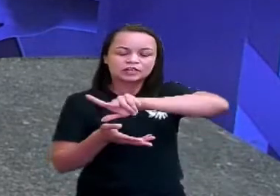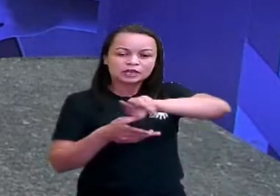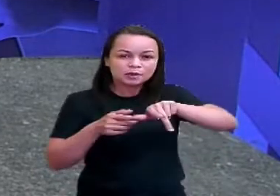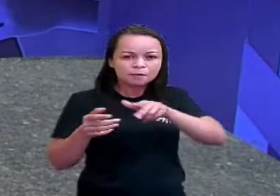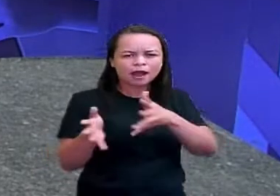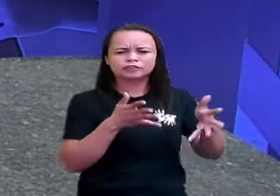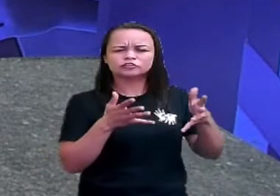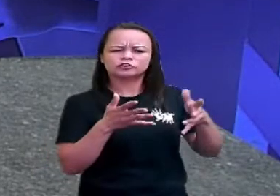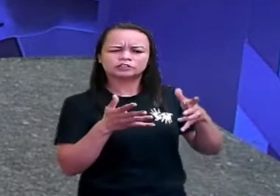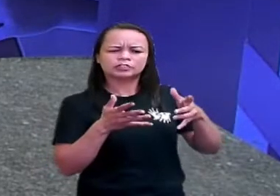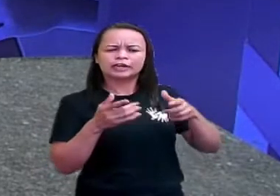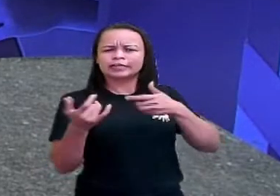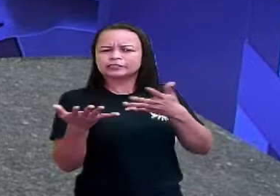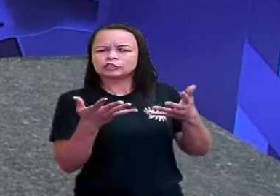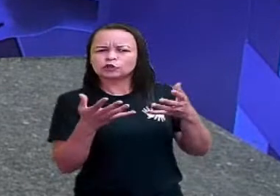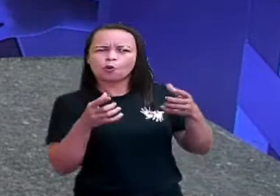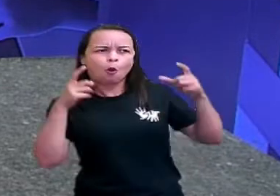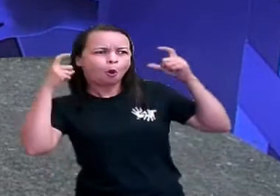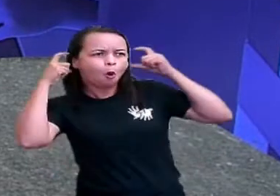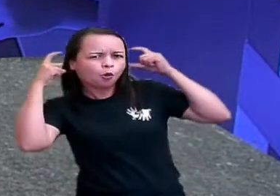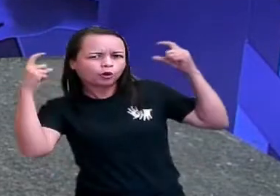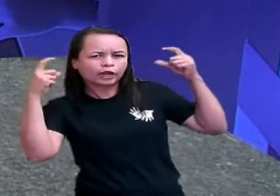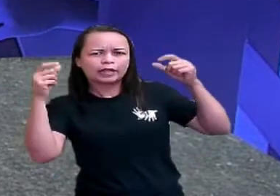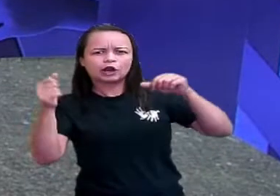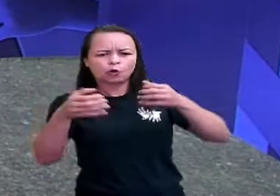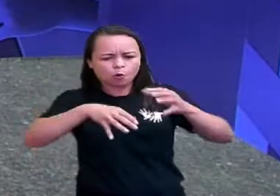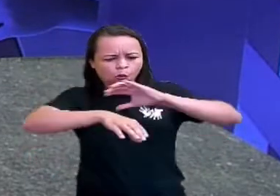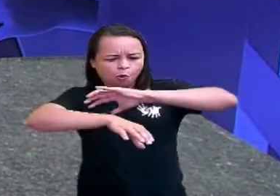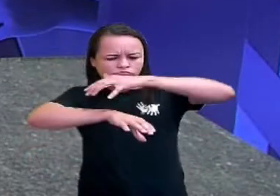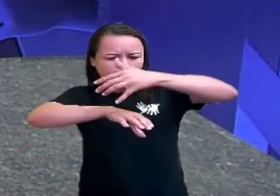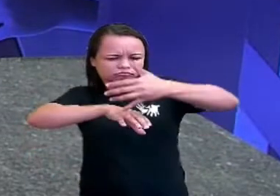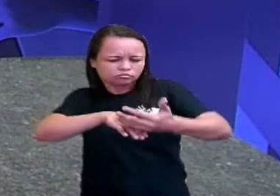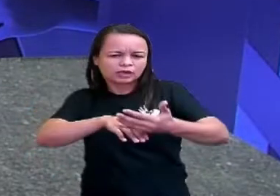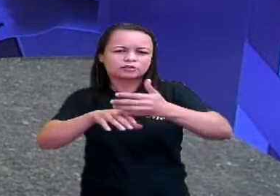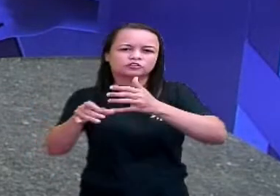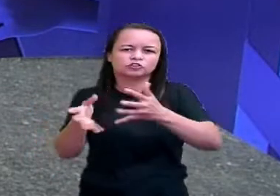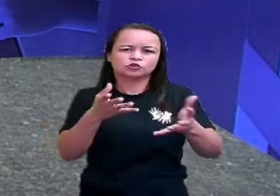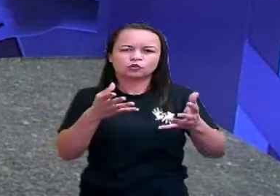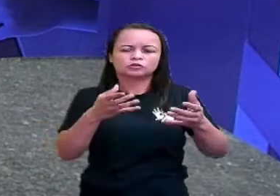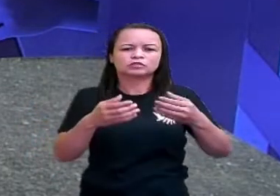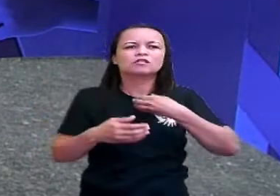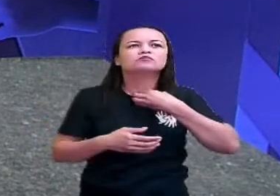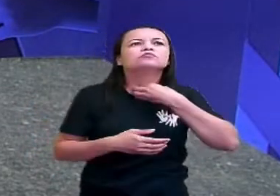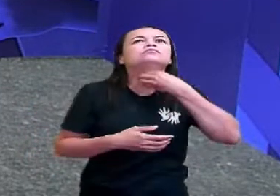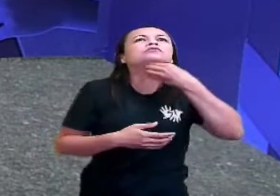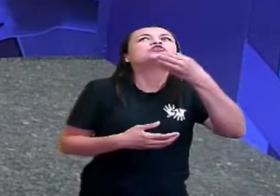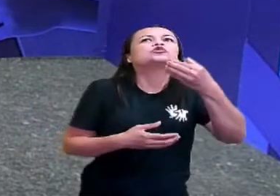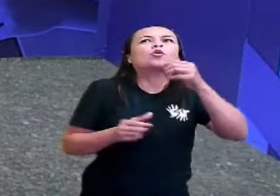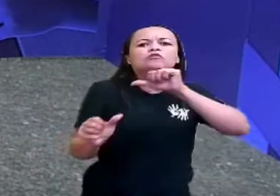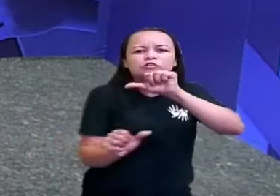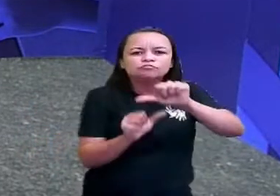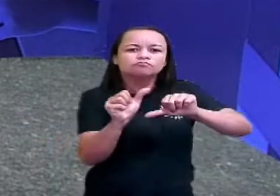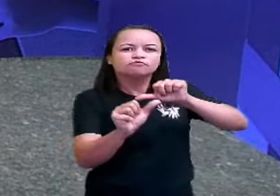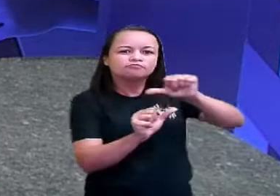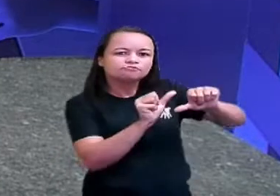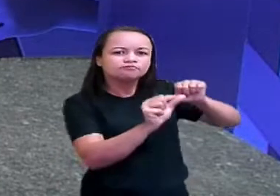orelha colocou casco, quem tinha casco colocou pescoço. E aí o jabuti ficou em